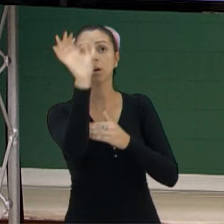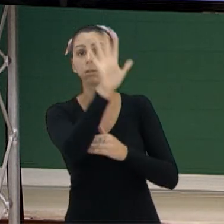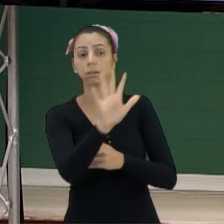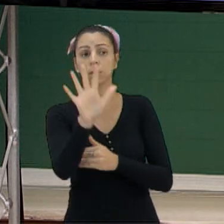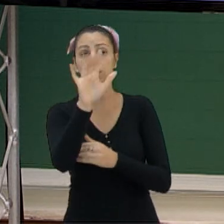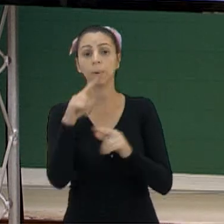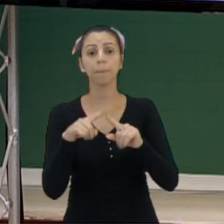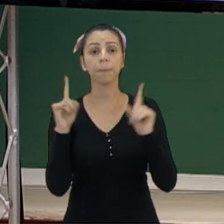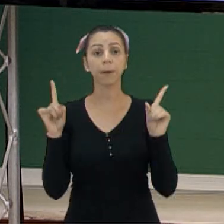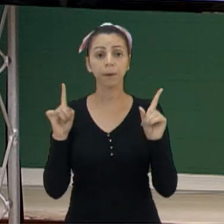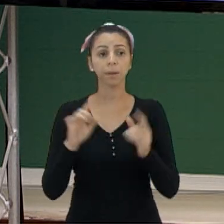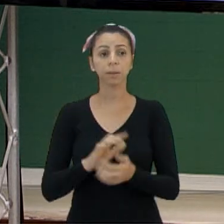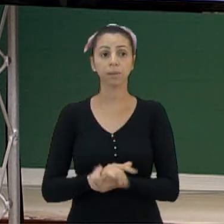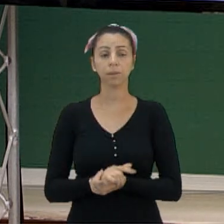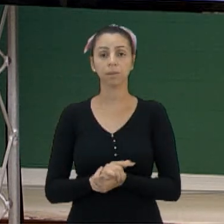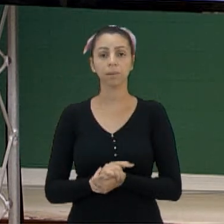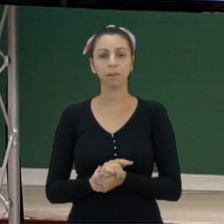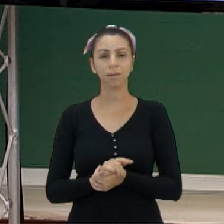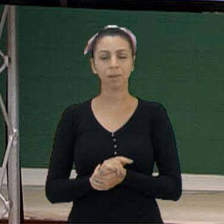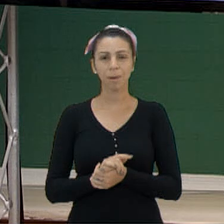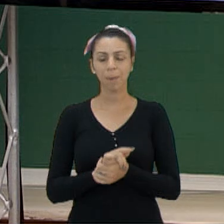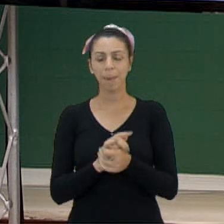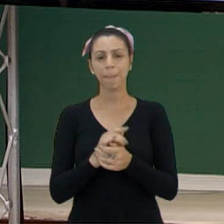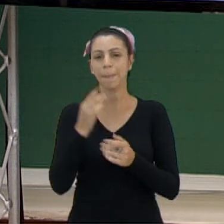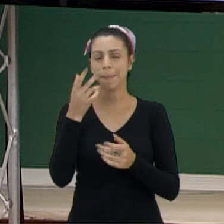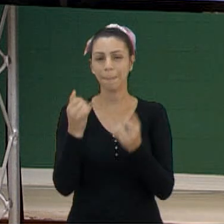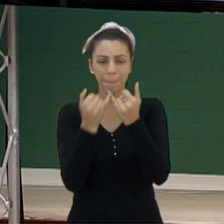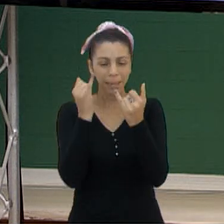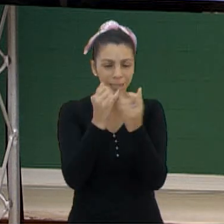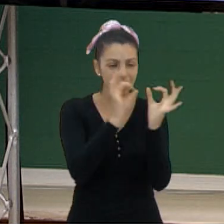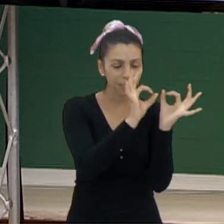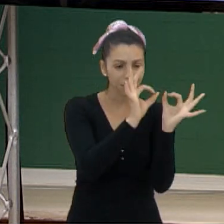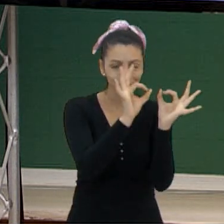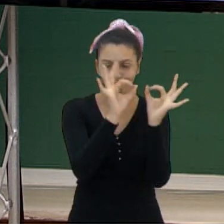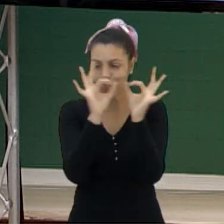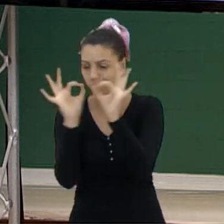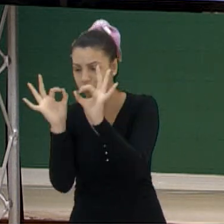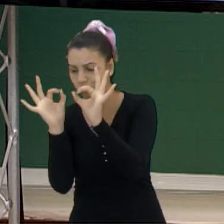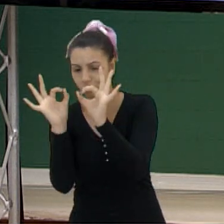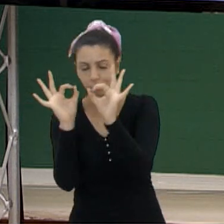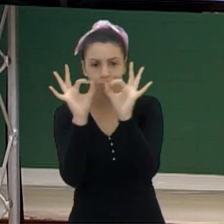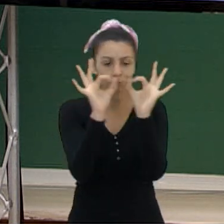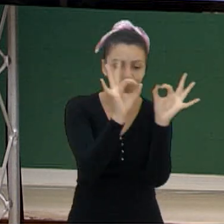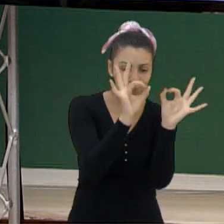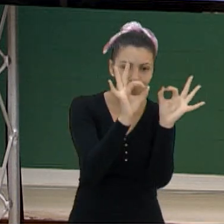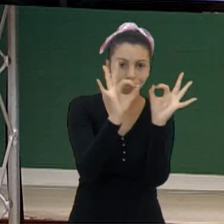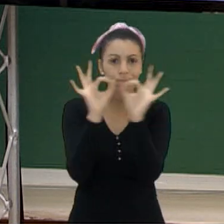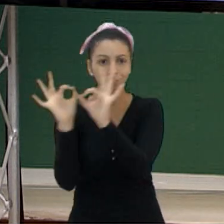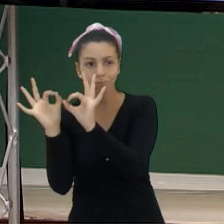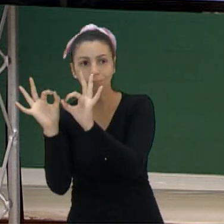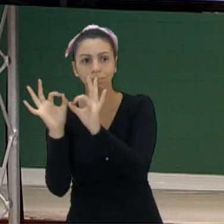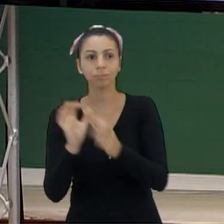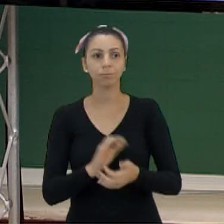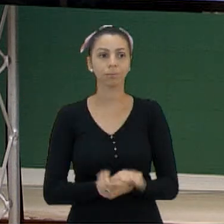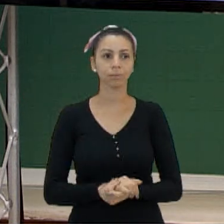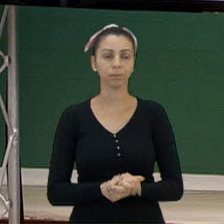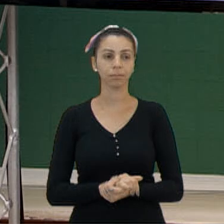Mas dá a impressão que está te perseguindo, né? Tamanha expressão que é.